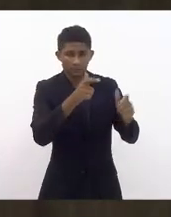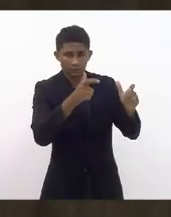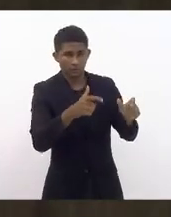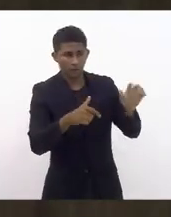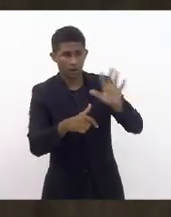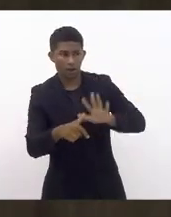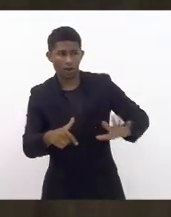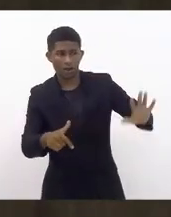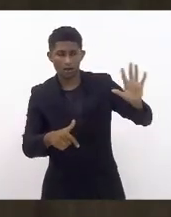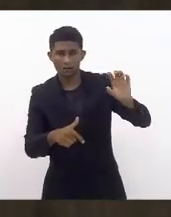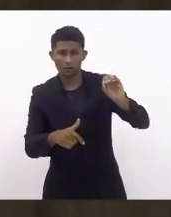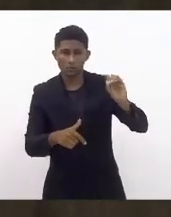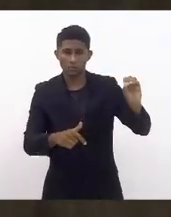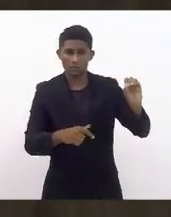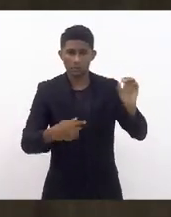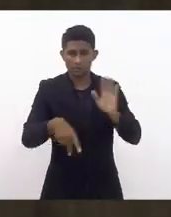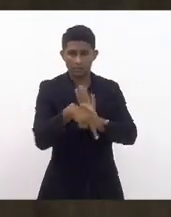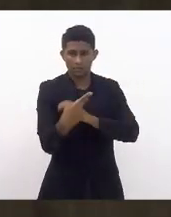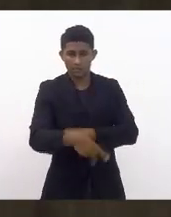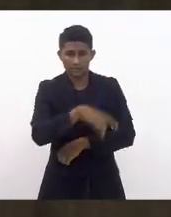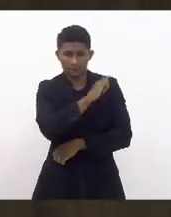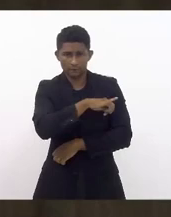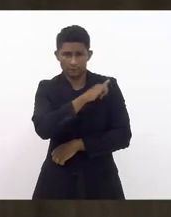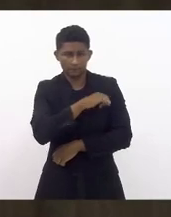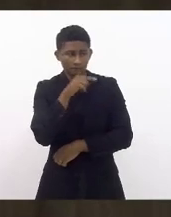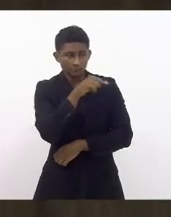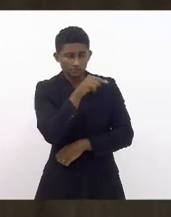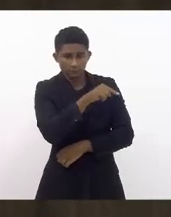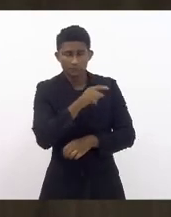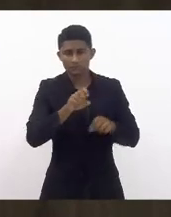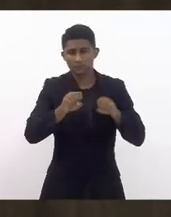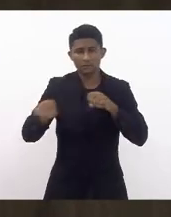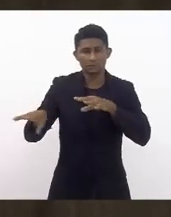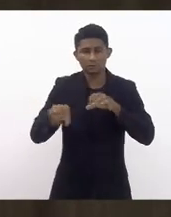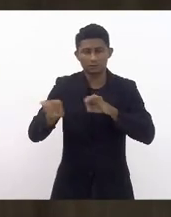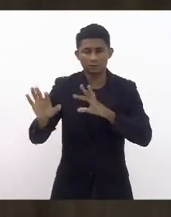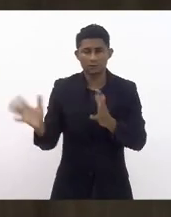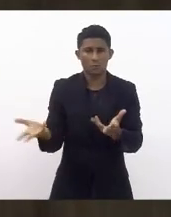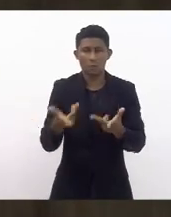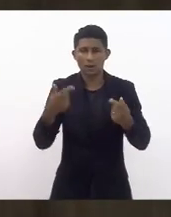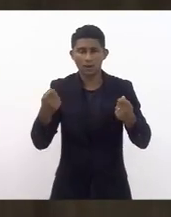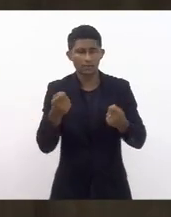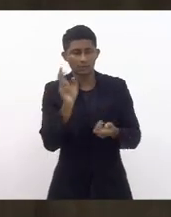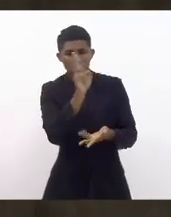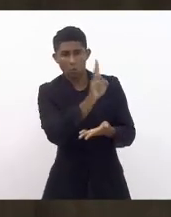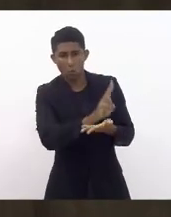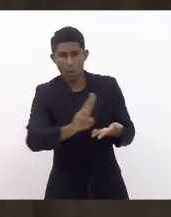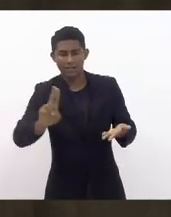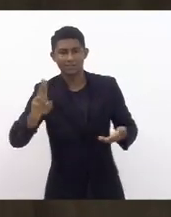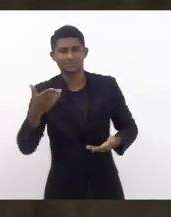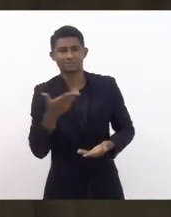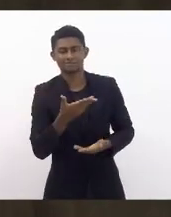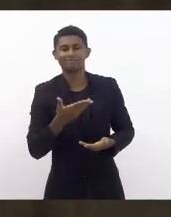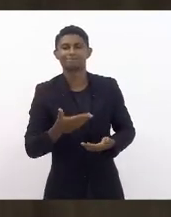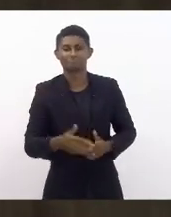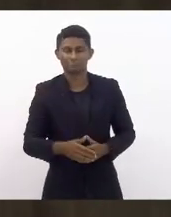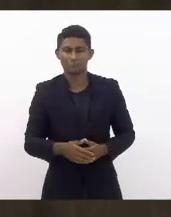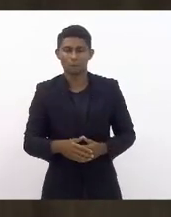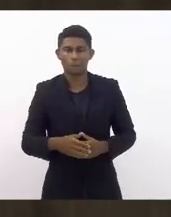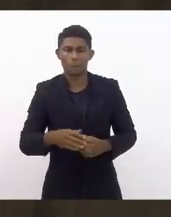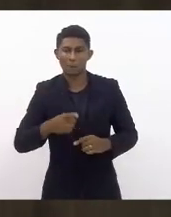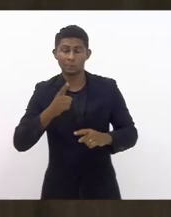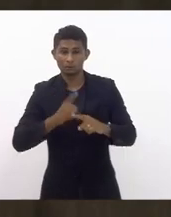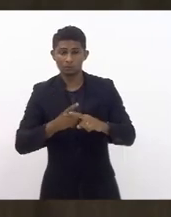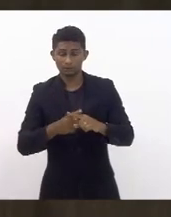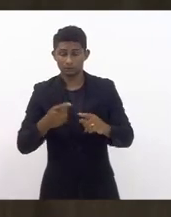Janeiro tenha ensino de qualidade através de uma universidade. Porque o que